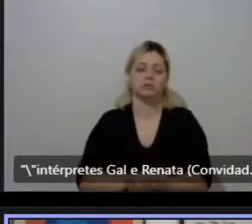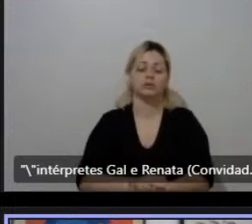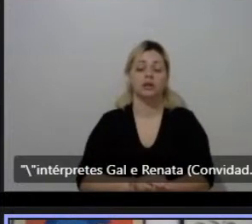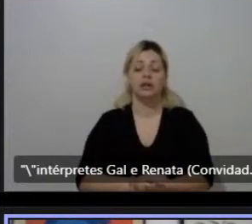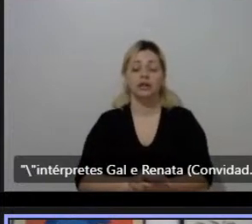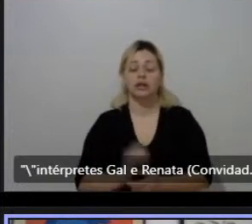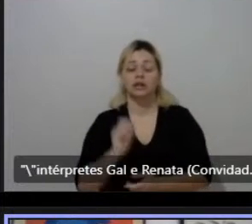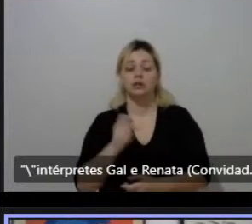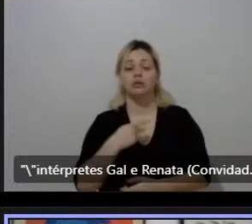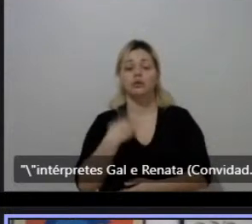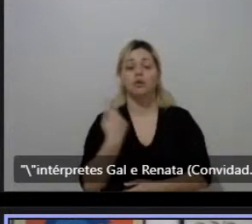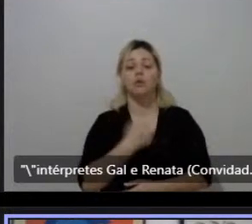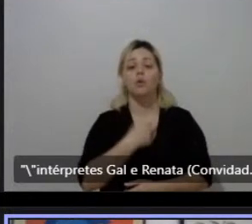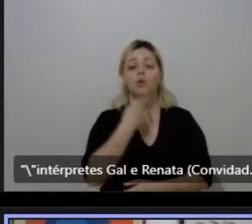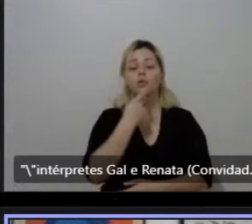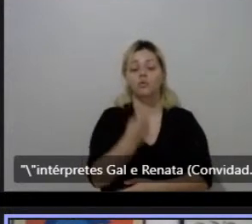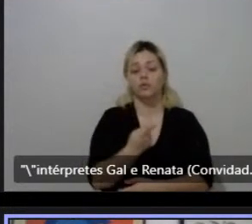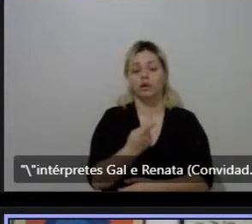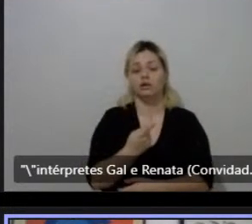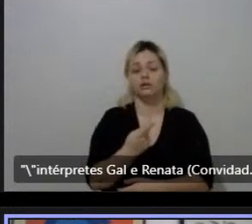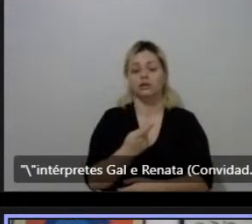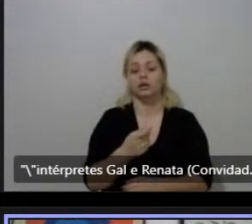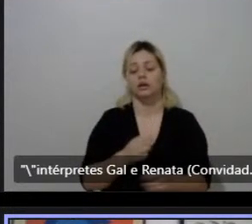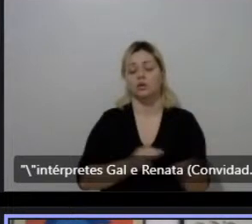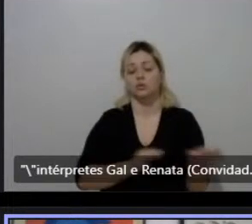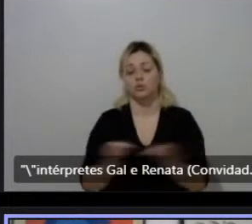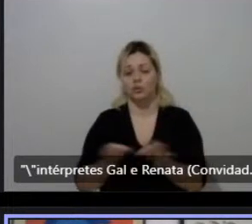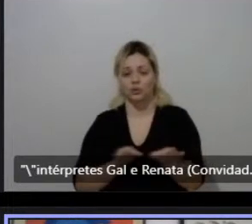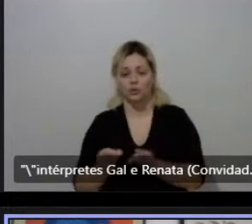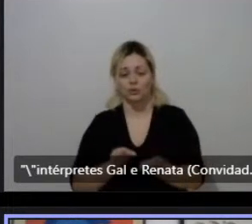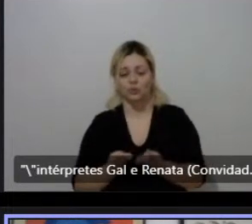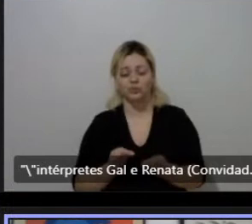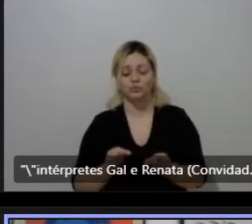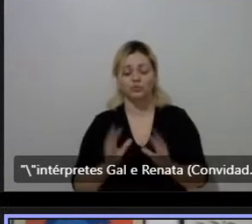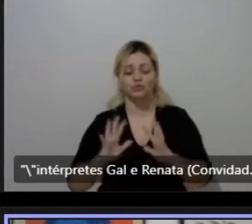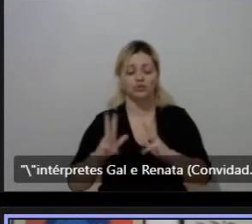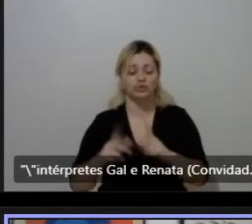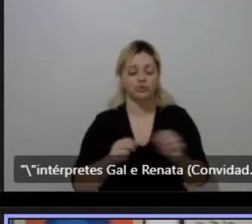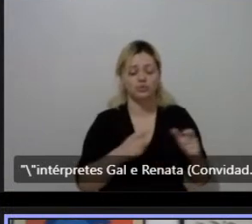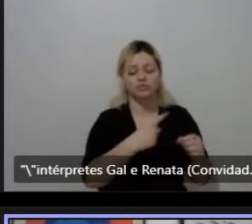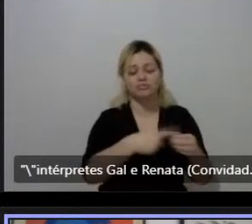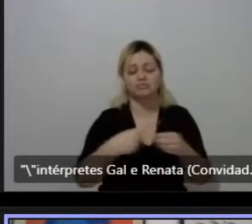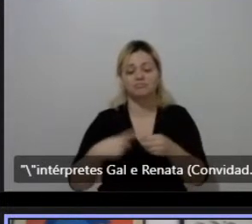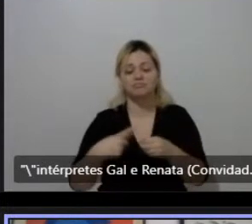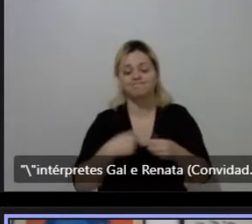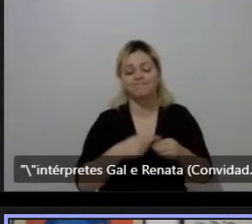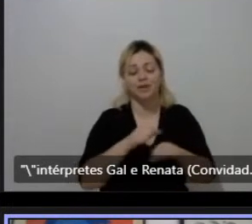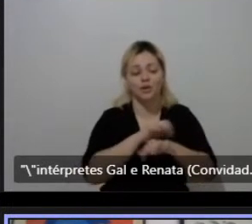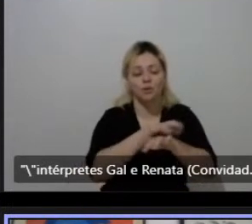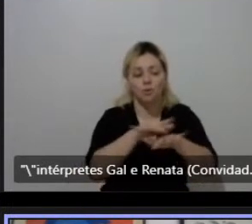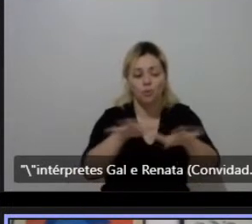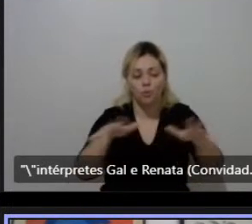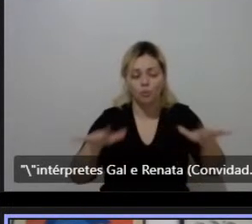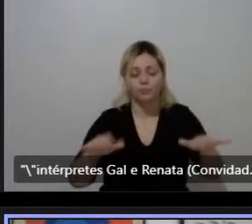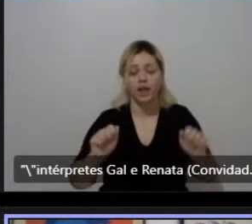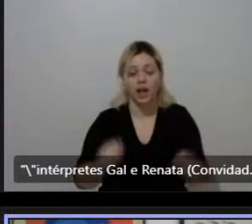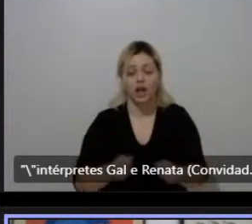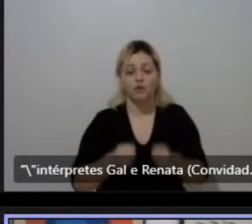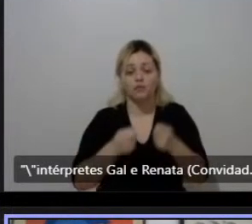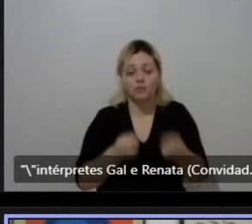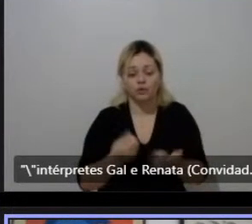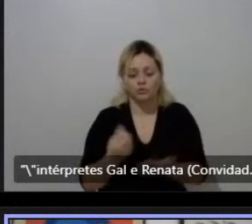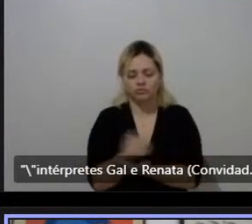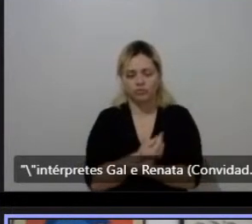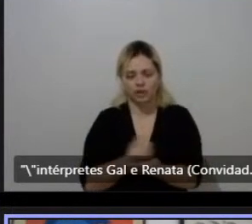E aí o que a gente fala, né, que é um controle dos pobres nos territórios periféricos. Então, é uma dimensão também muito forte do